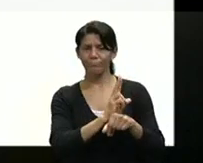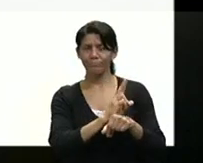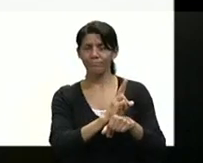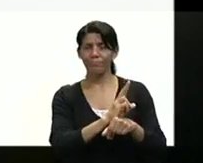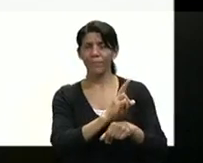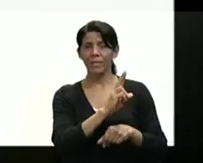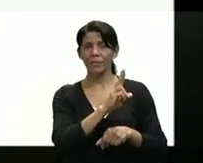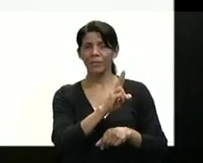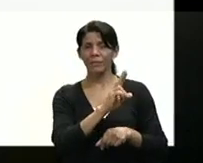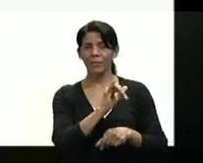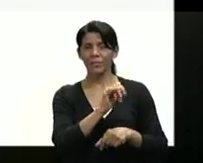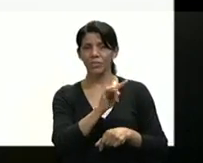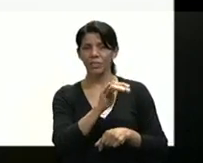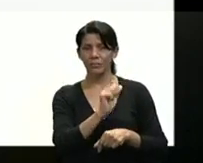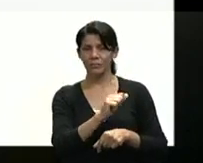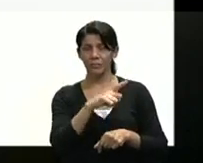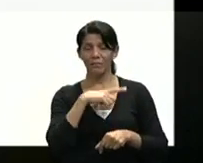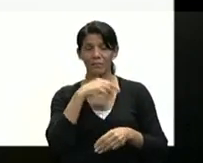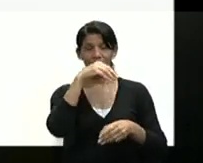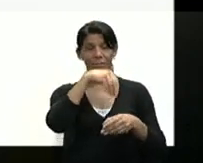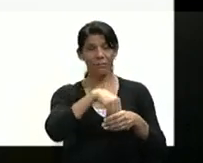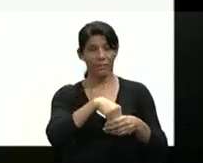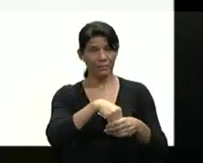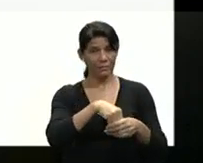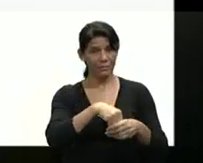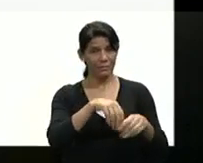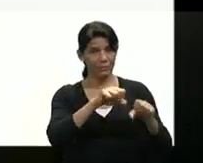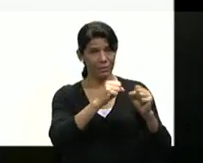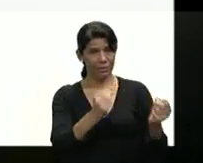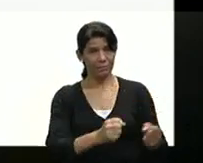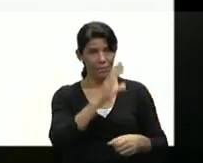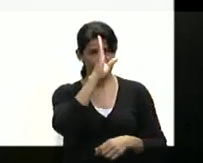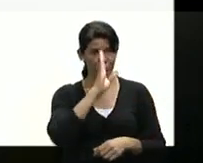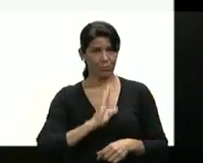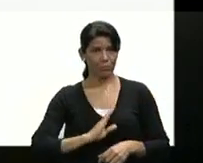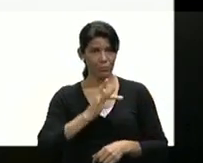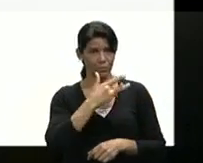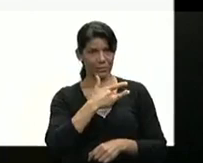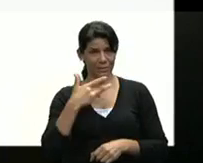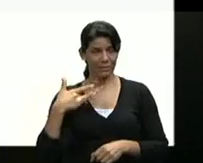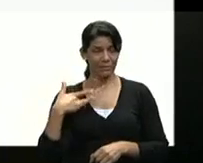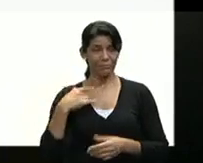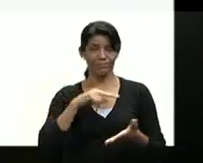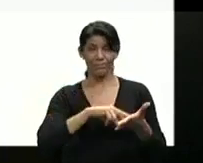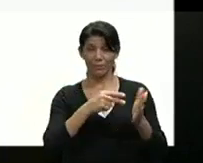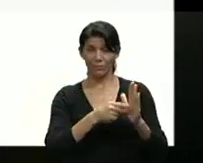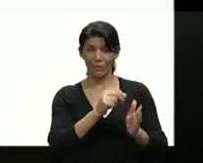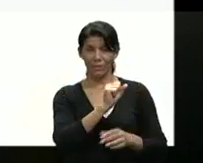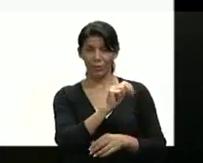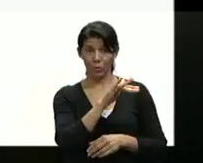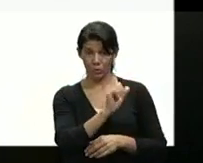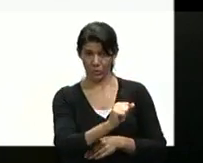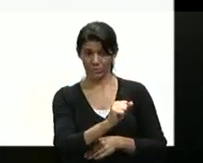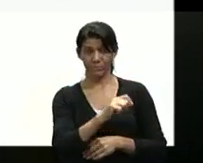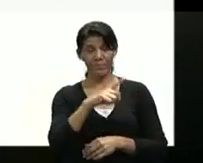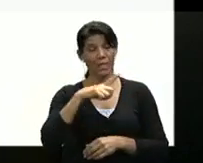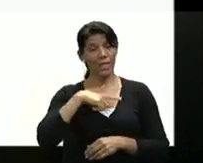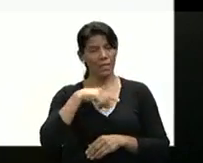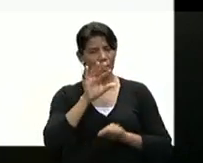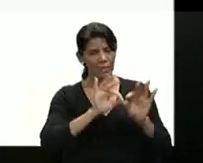que está estabelecido no sistema público de saúde. O SUS ele trabalha com uma reorientação do